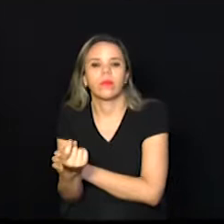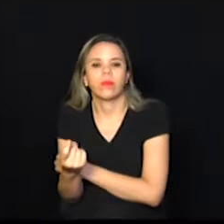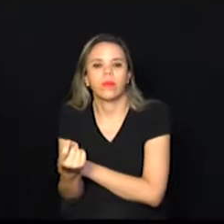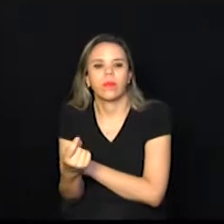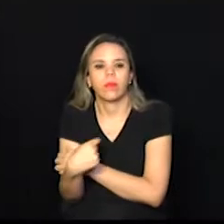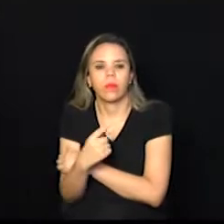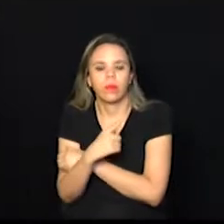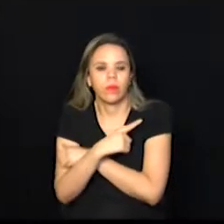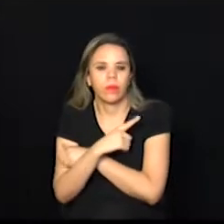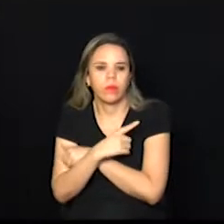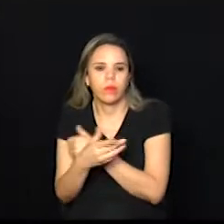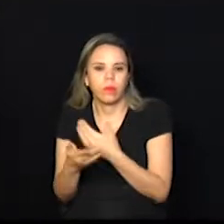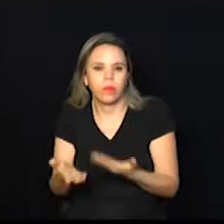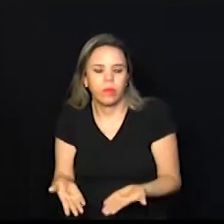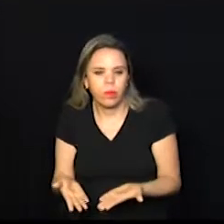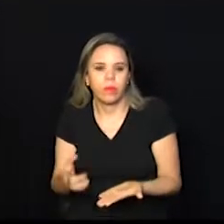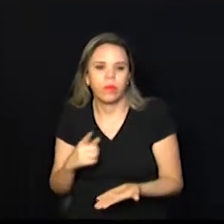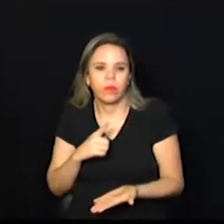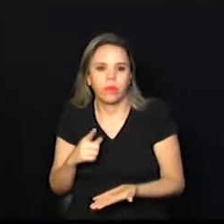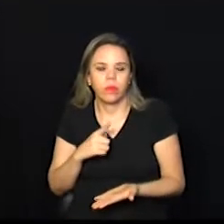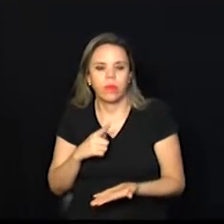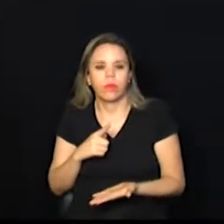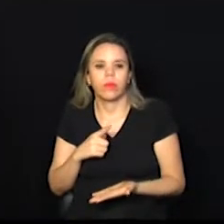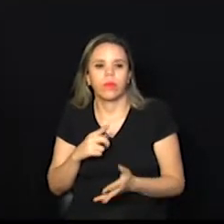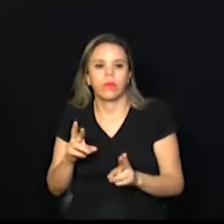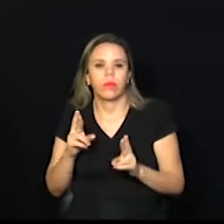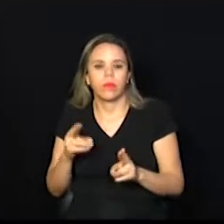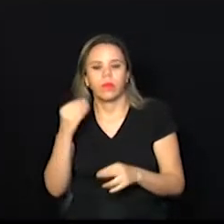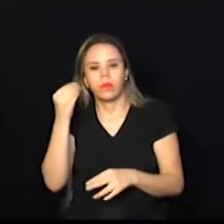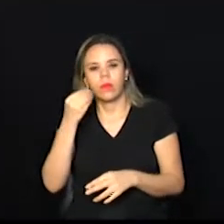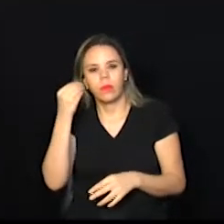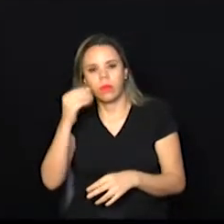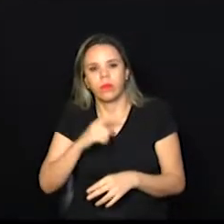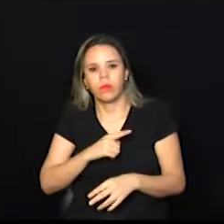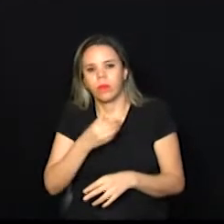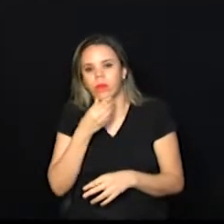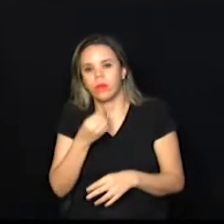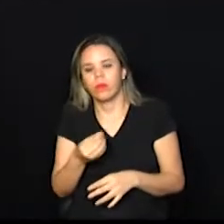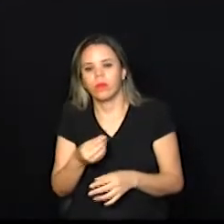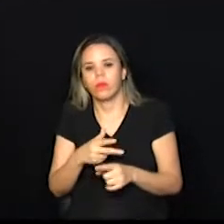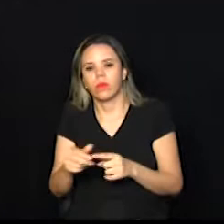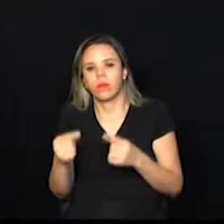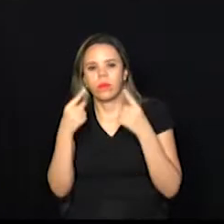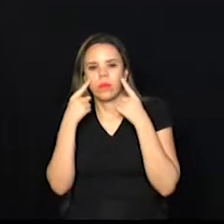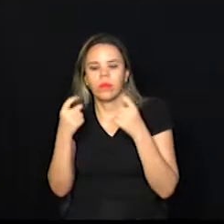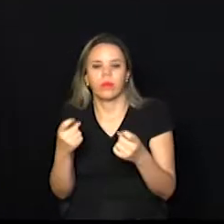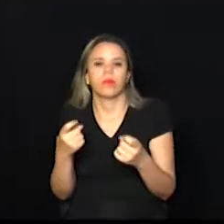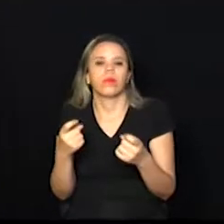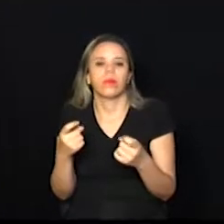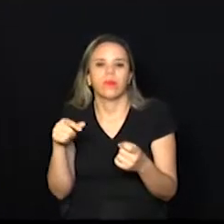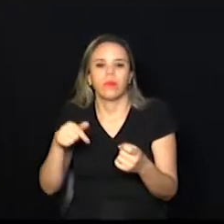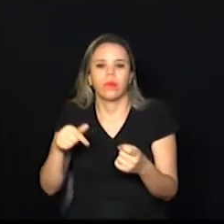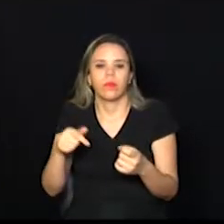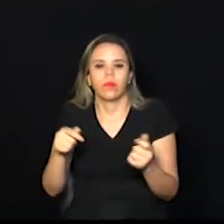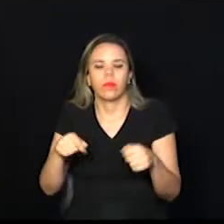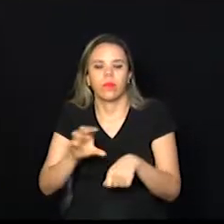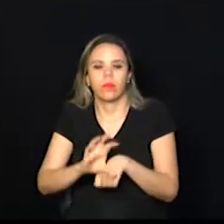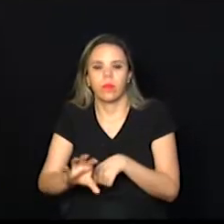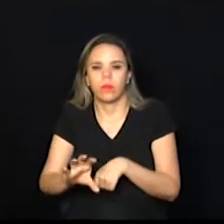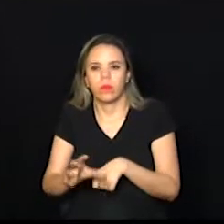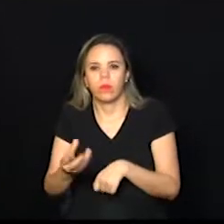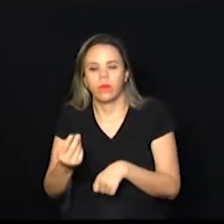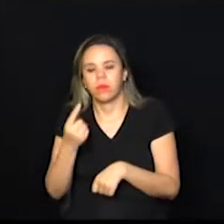gente teve a experiência de ter homens saindo chorando dessa capacitação. Foi